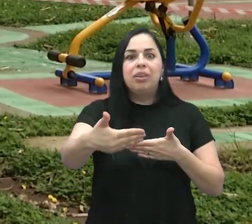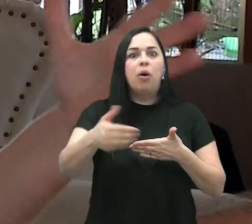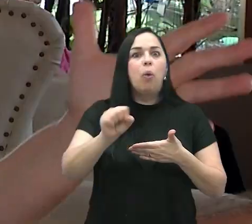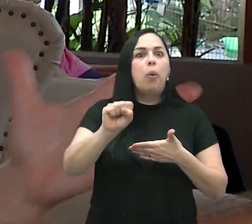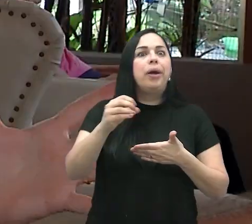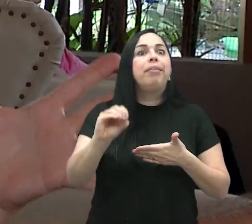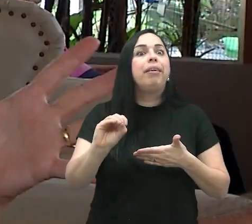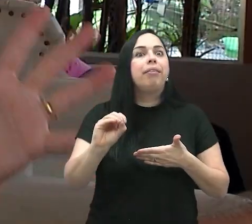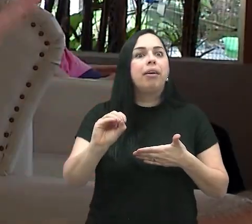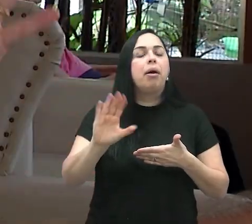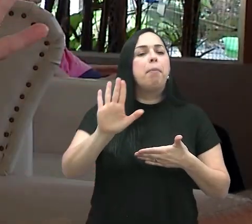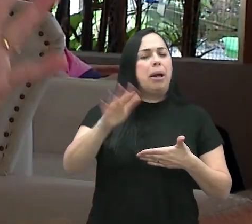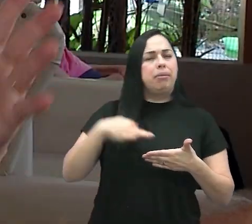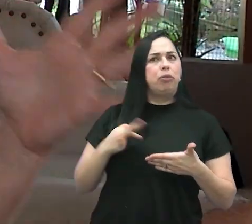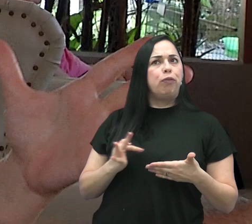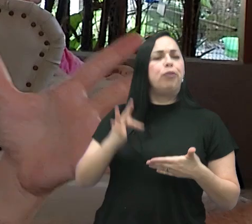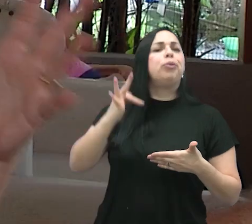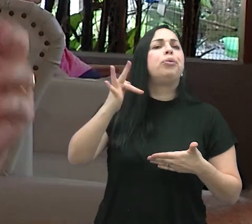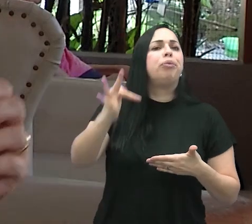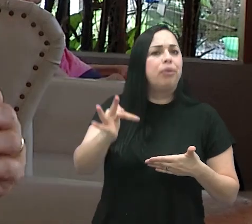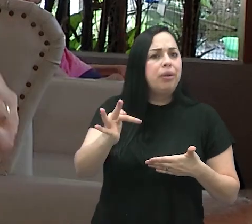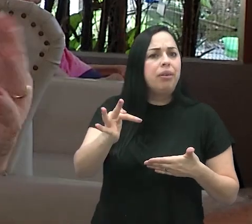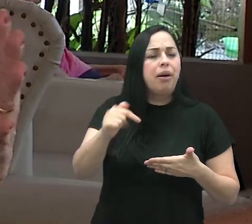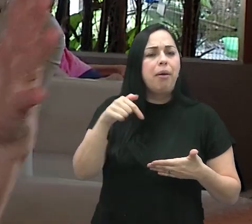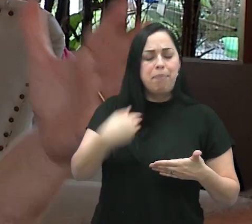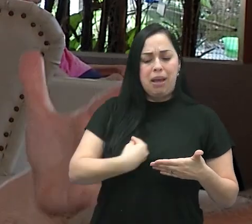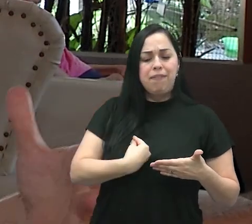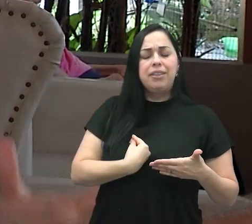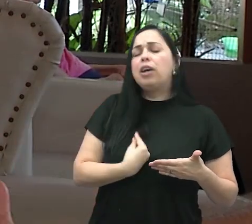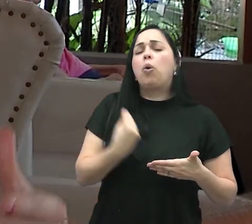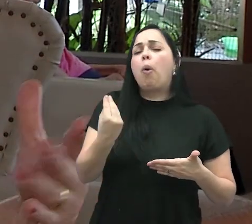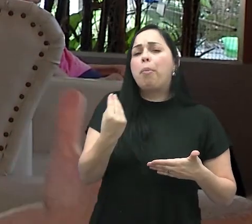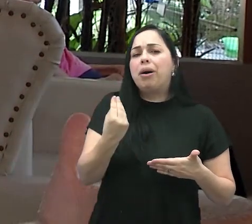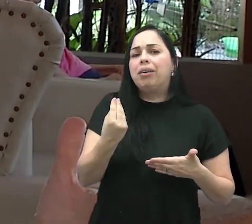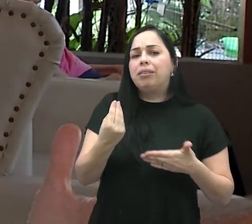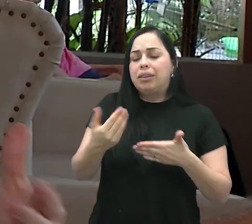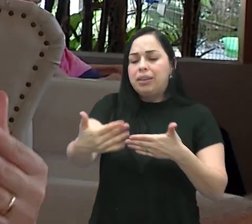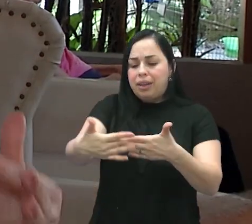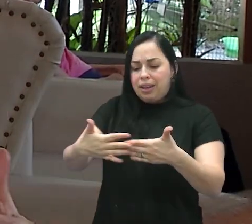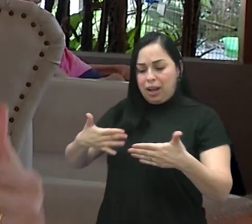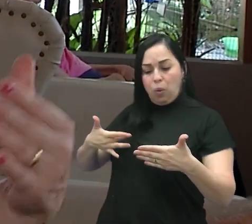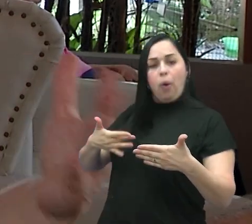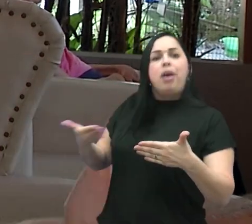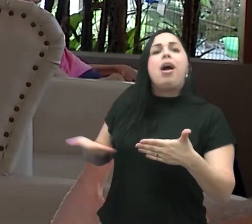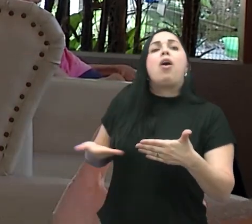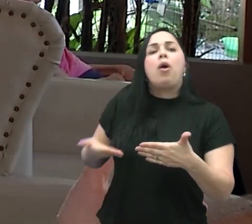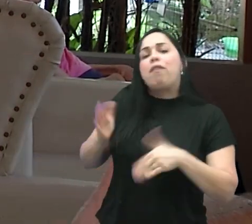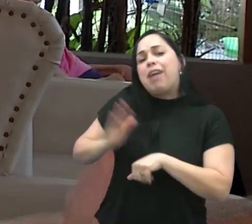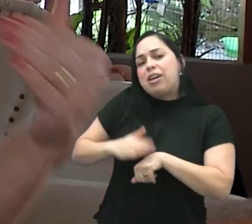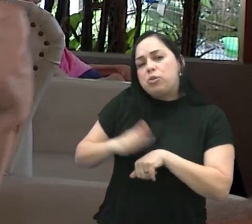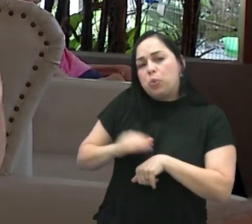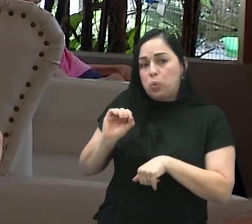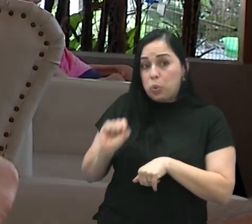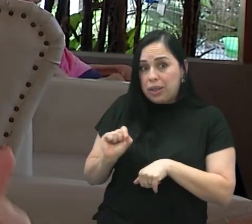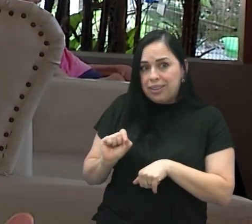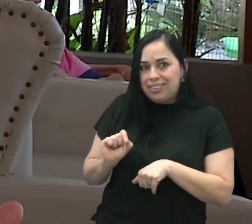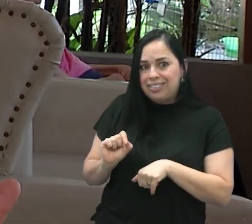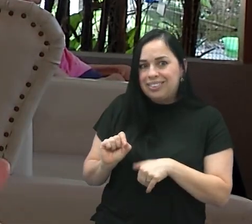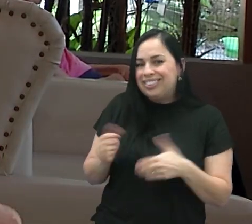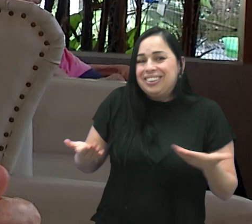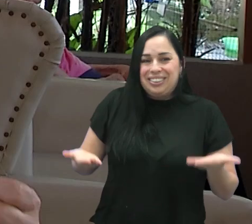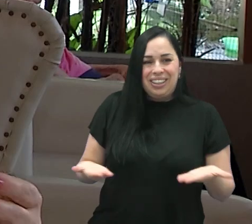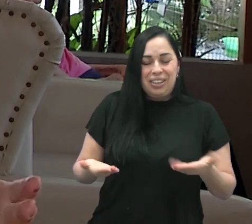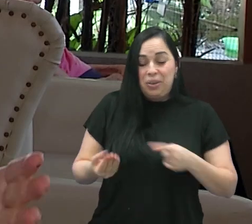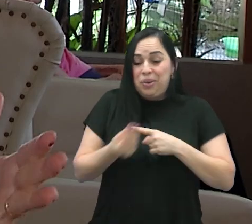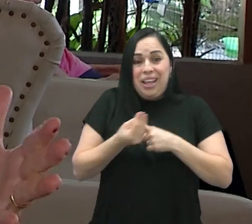prevenção. Qual é a média de vida hoje? 80? Tá, com 80 anos, como eu quero estar? Para eu estar bem com 80 anos, o que eu tenho que fazer